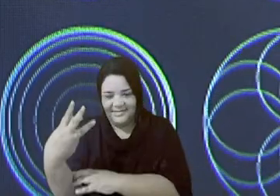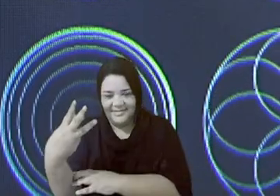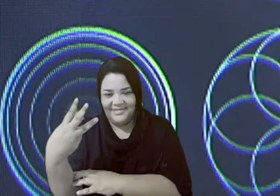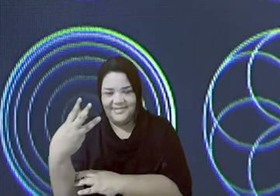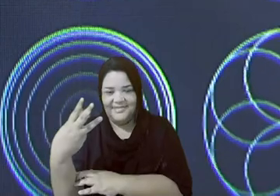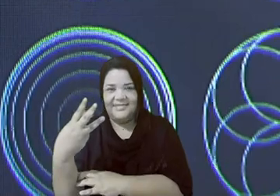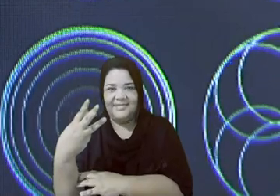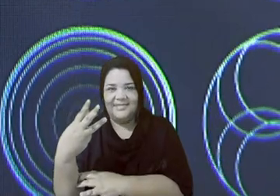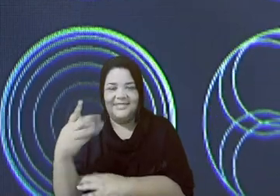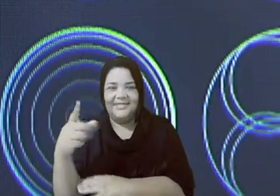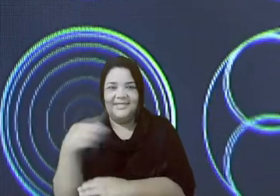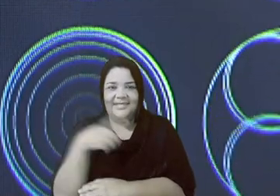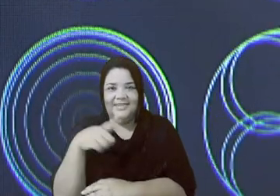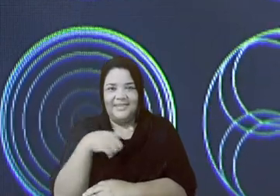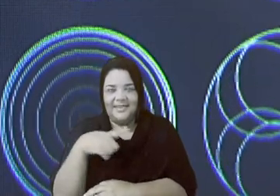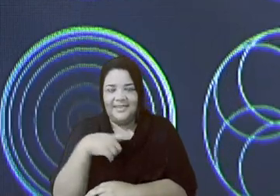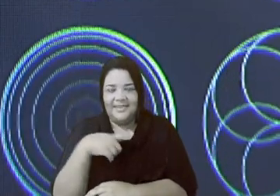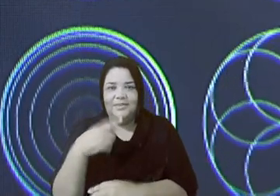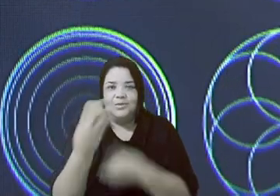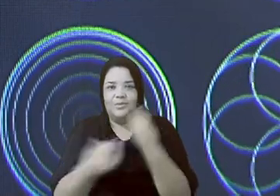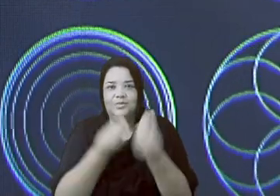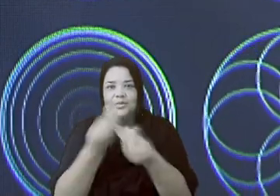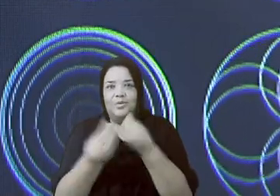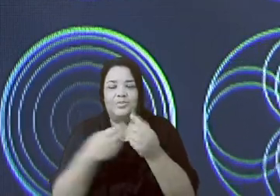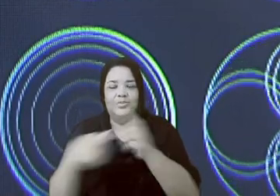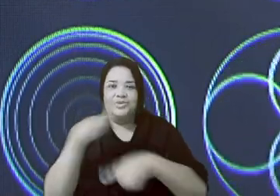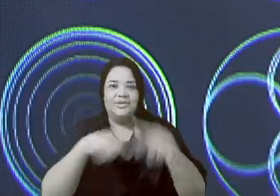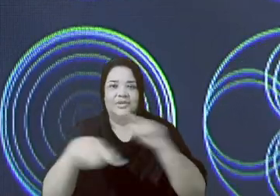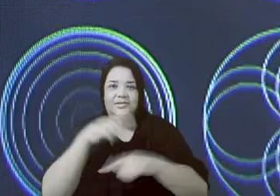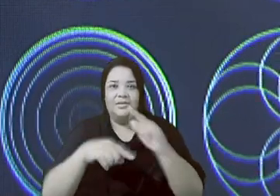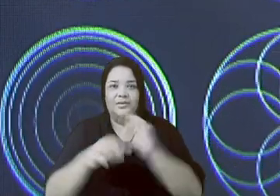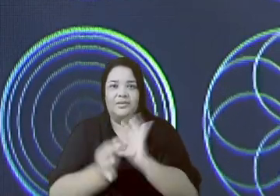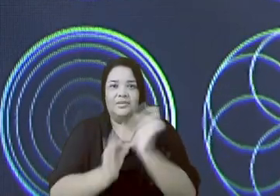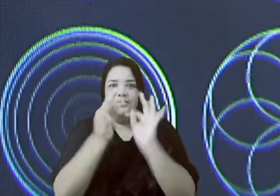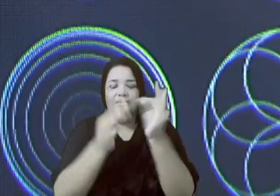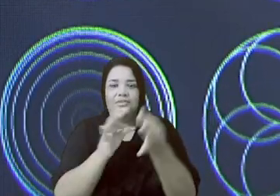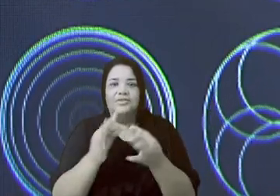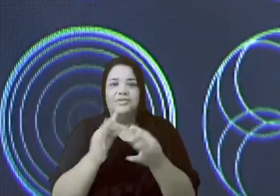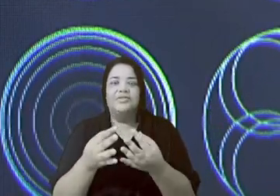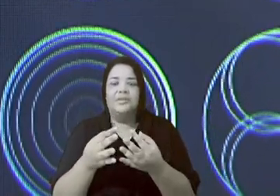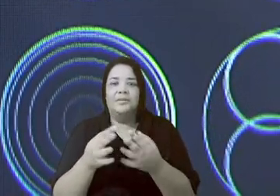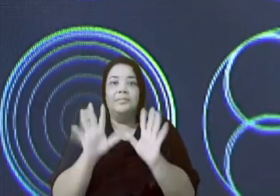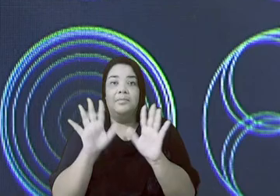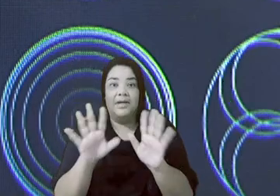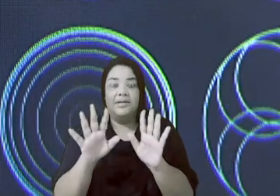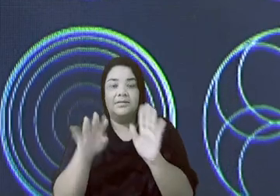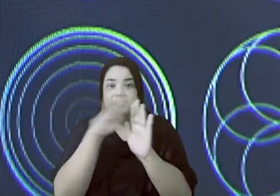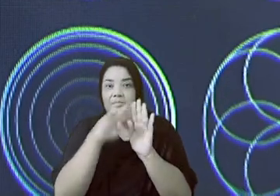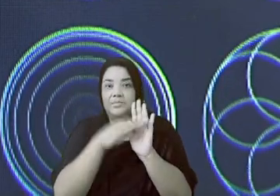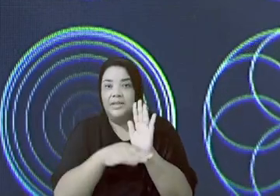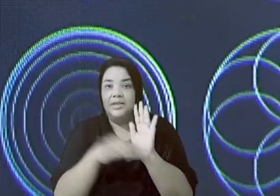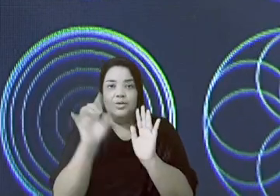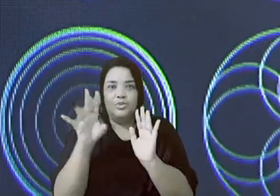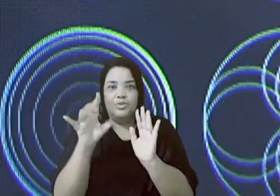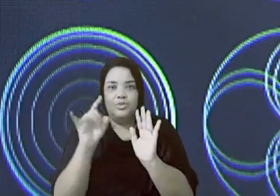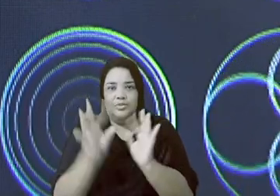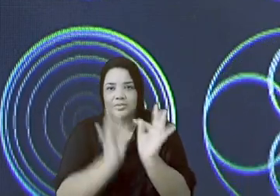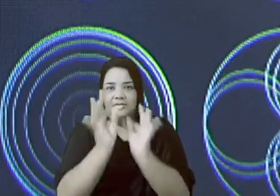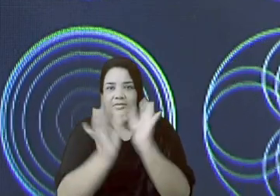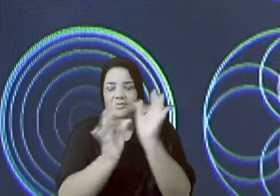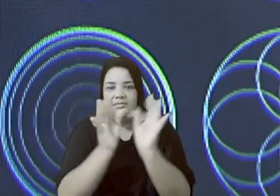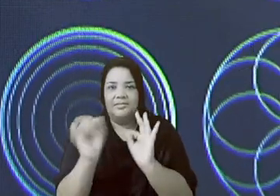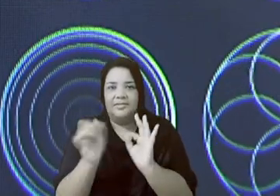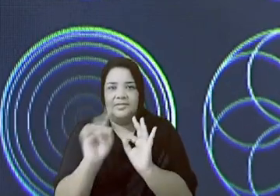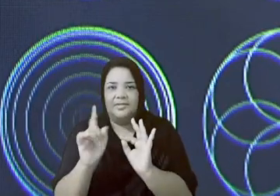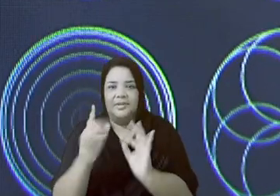das tags em tempos de crise e esse que por sinal é nosso último painel não só da tecron mas como nasceu com fiz aqui de 2023 eu